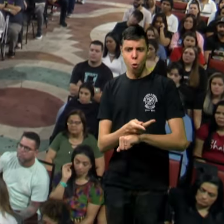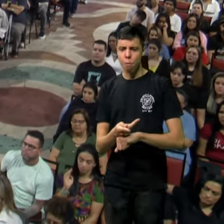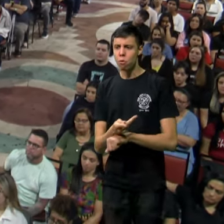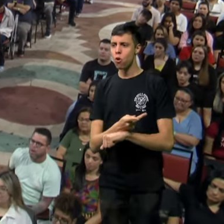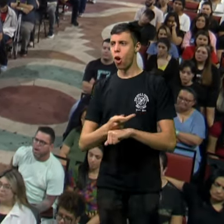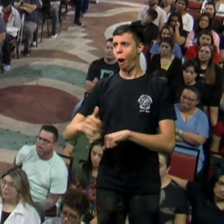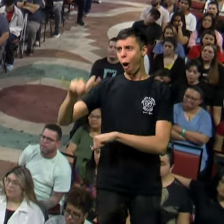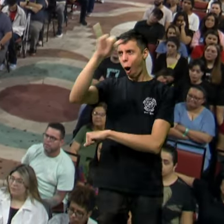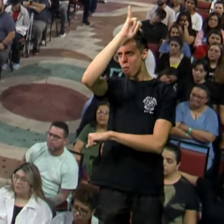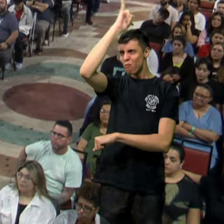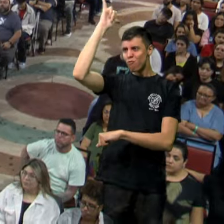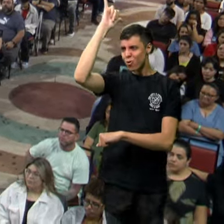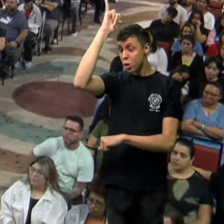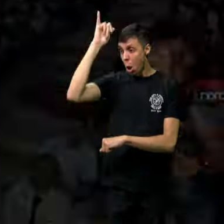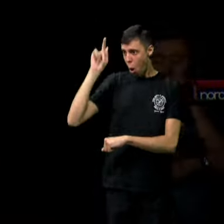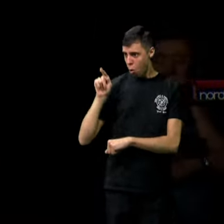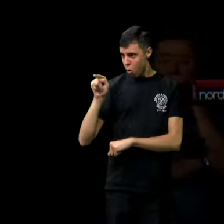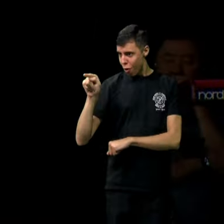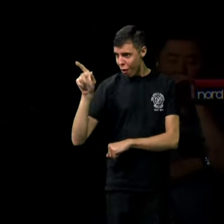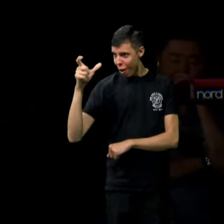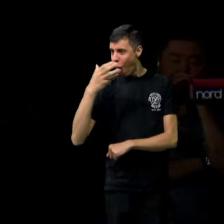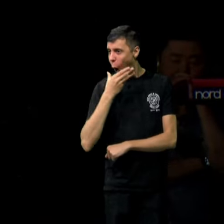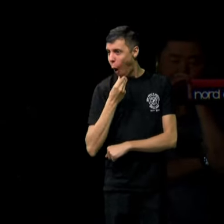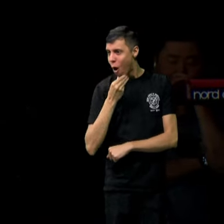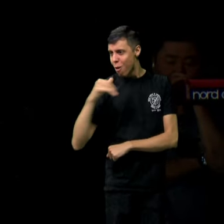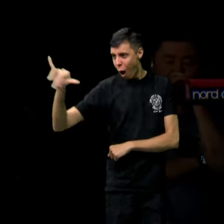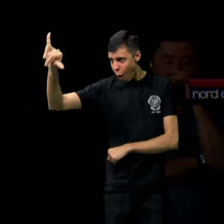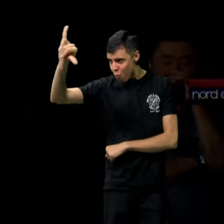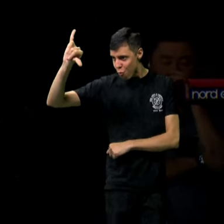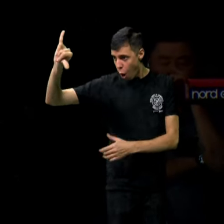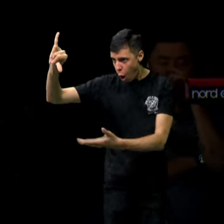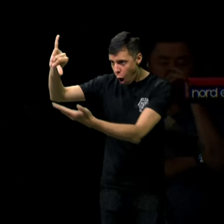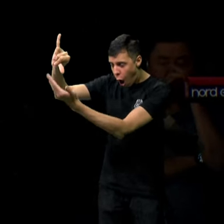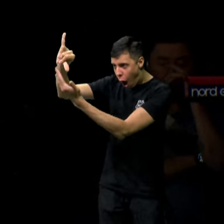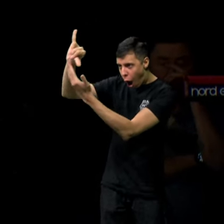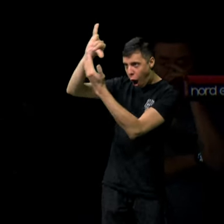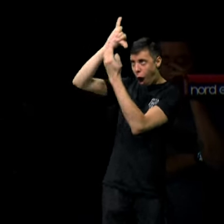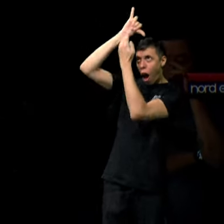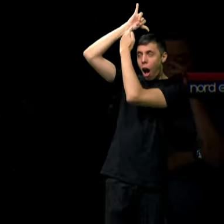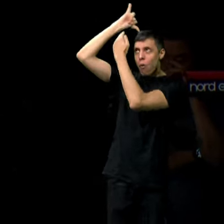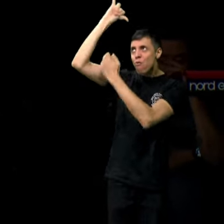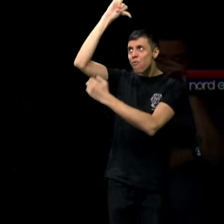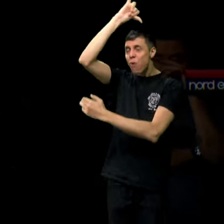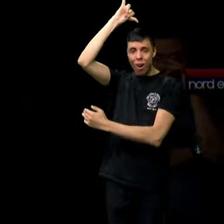que está neles. E a unção, ela obedece princípios.